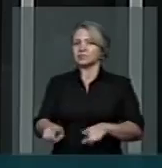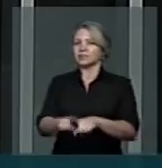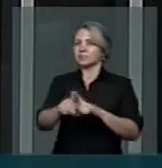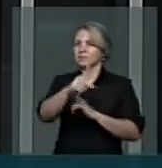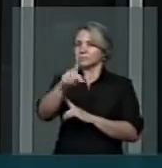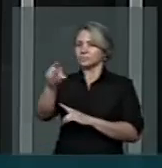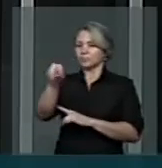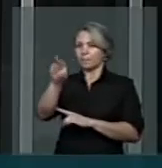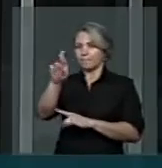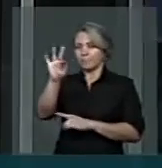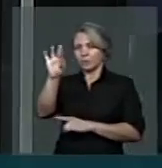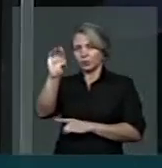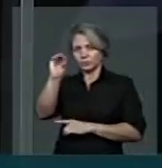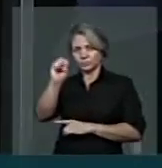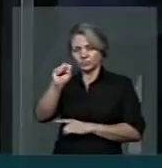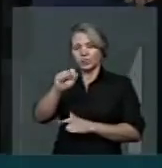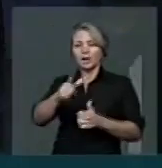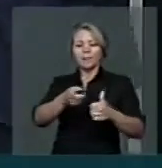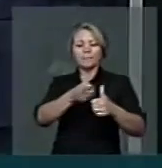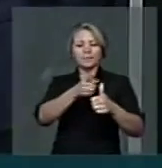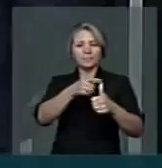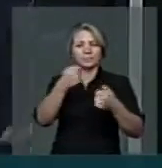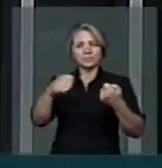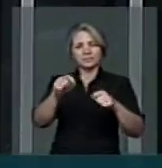Em primeiro lugar, é preciso